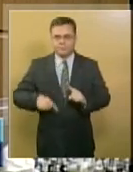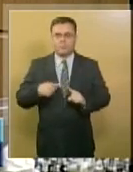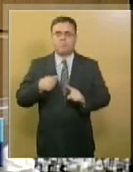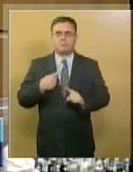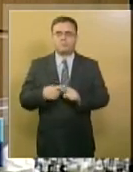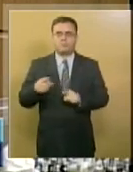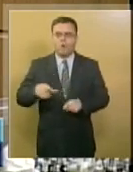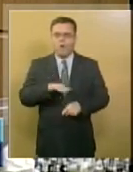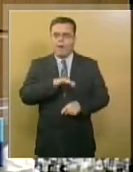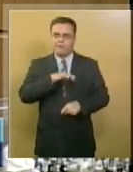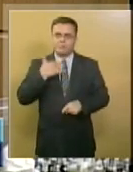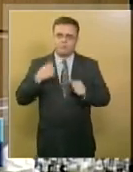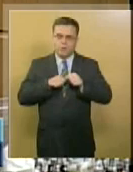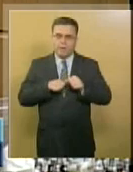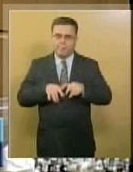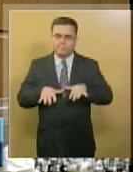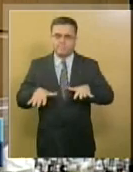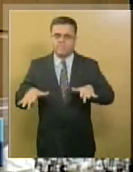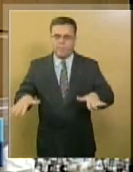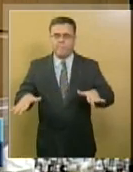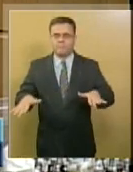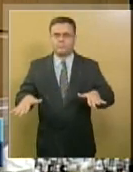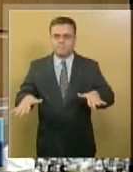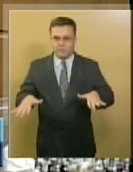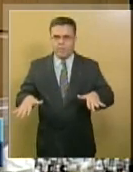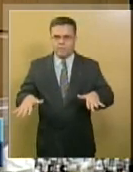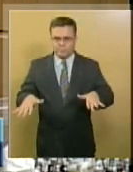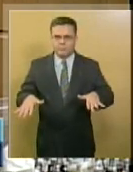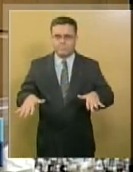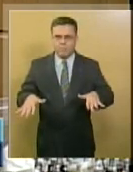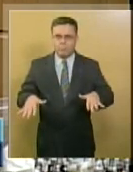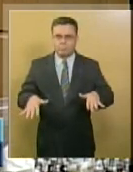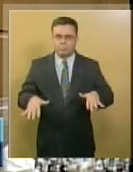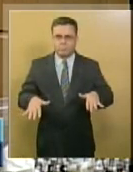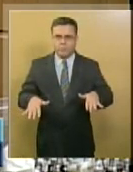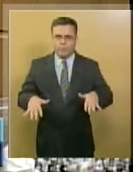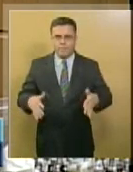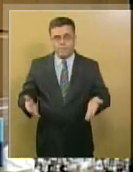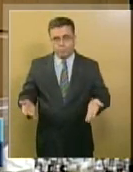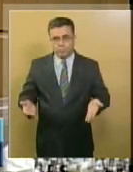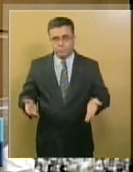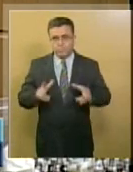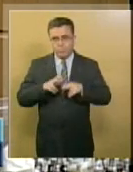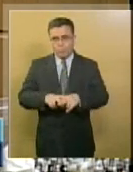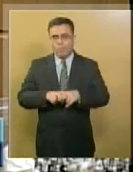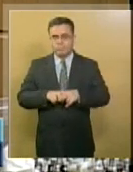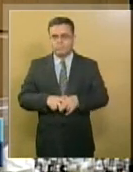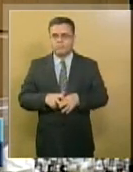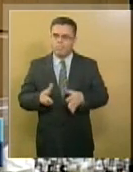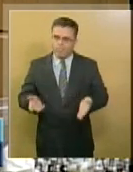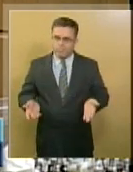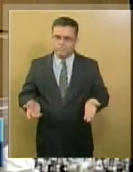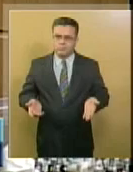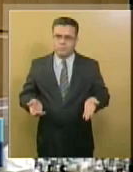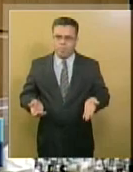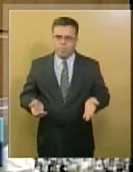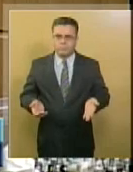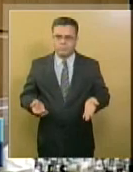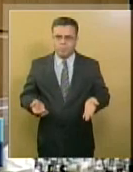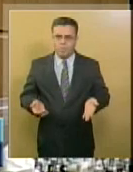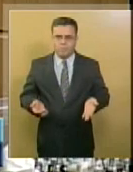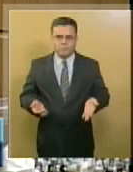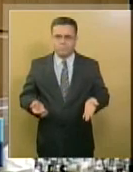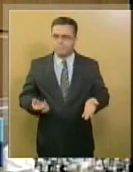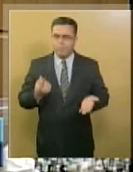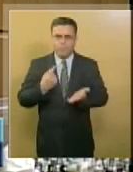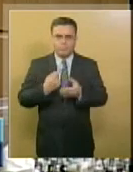vindo a óbito, ele vai ter efeito residual ainda maior com as toxinas. Senhores, os municípios